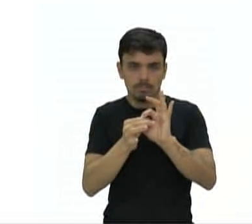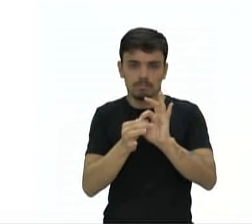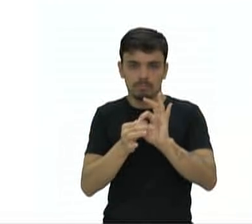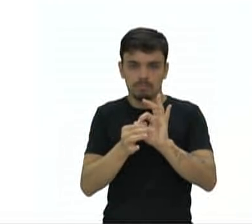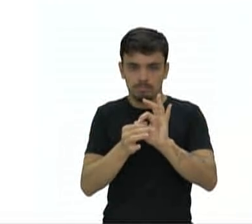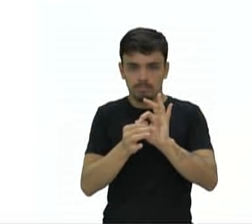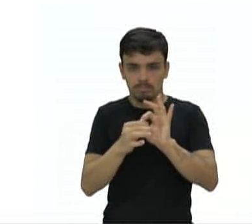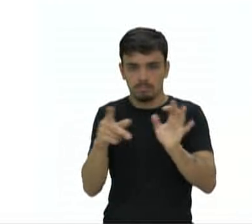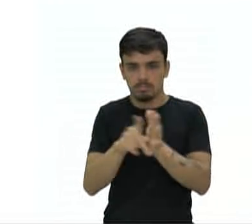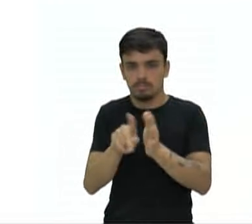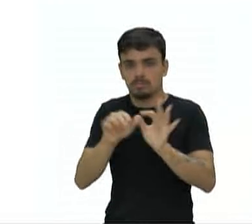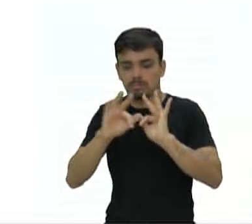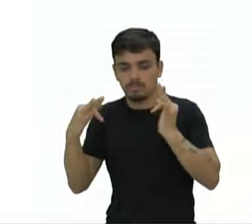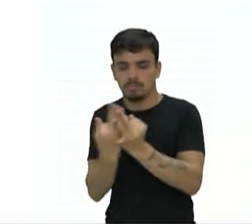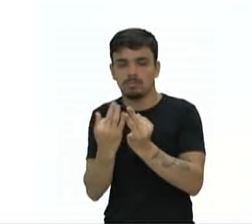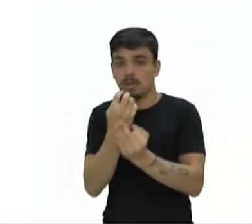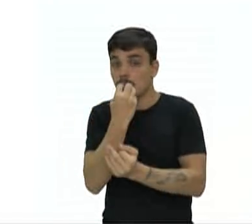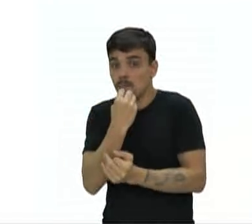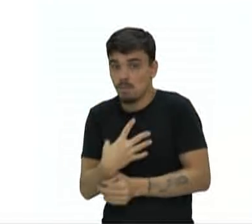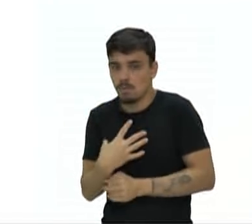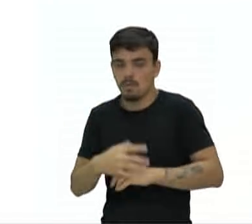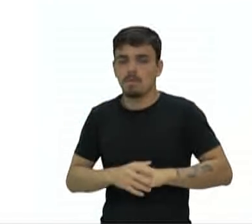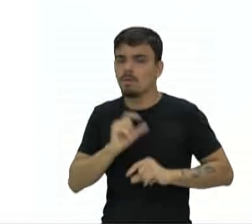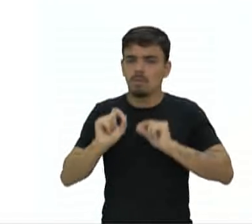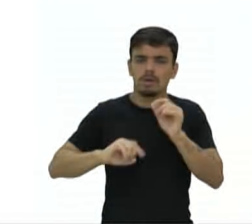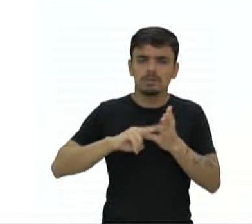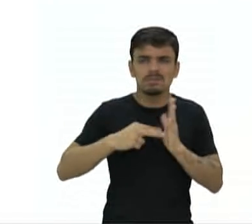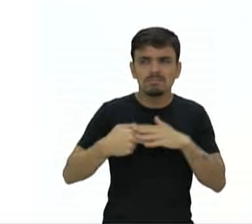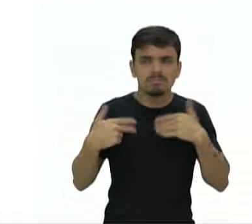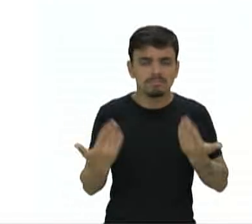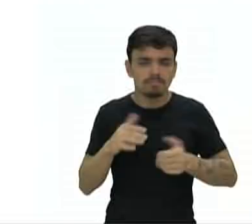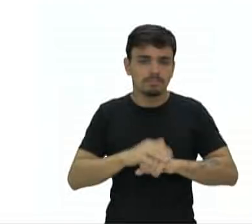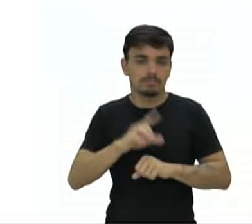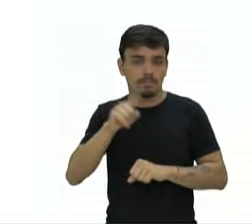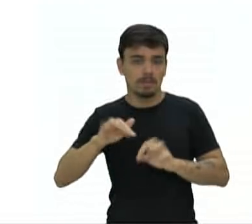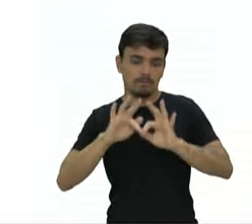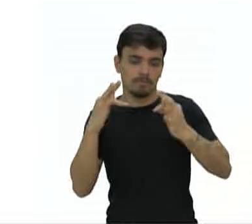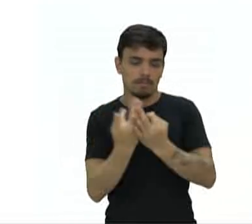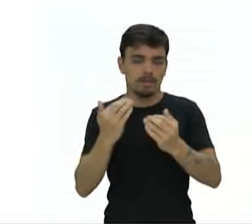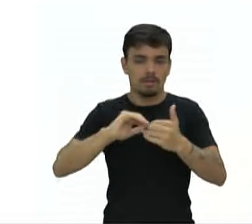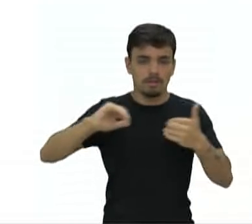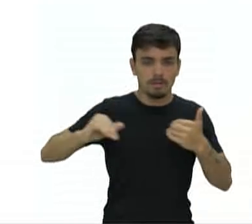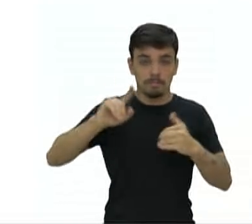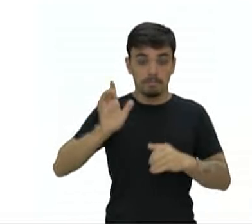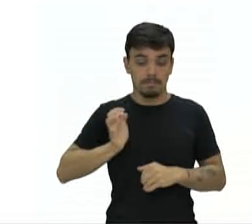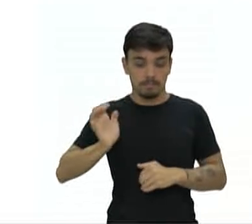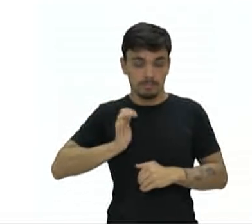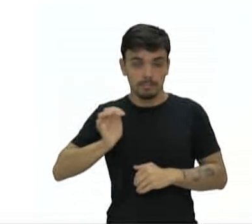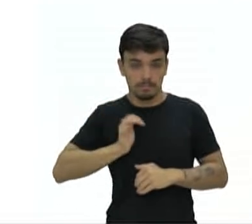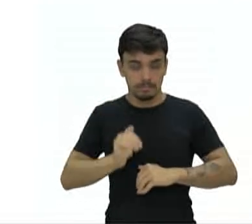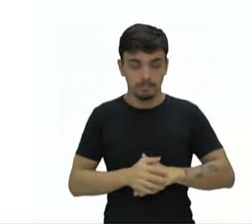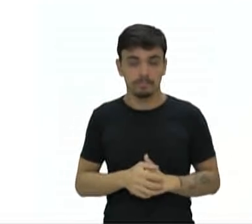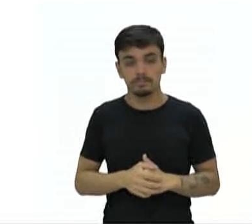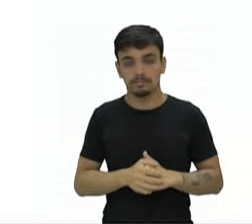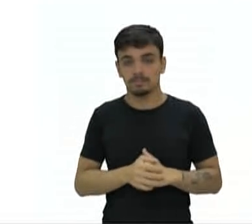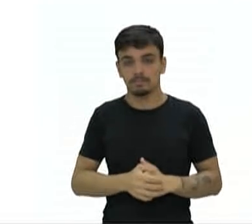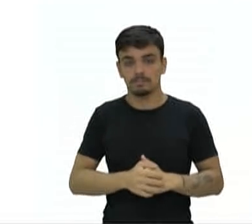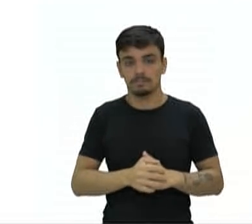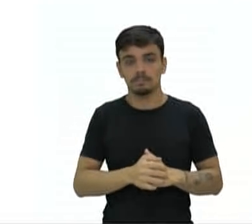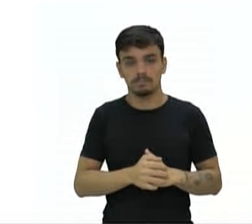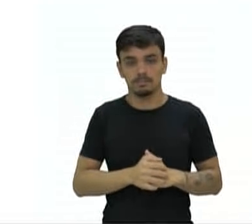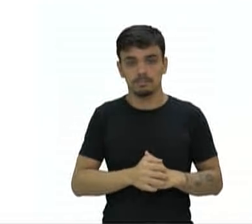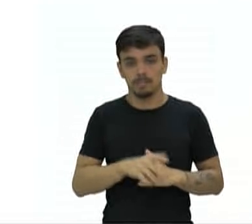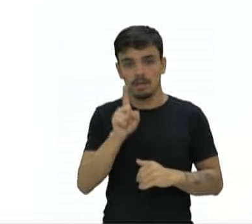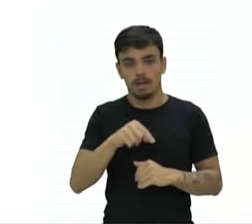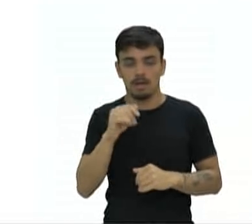uma aliança de famílias de bem. O que é isso? Famílias mais abastadas, mais ricas. Pelo que era acertado entre o